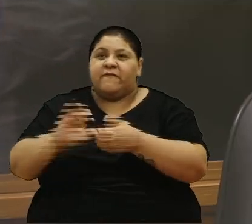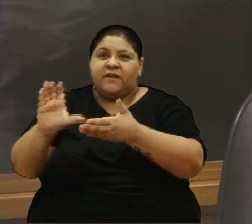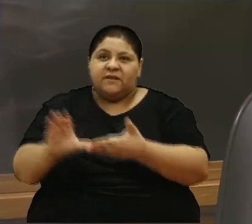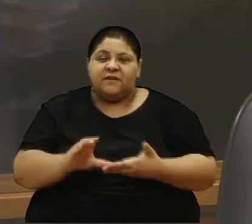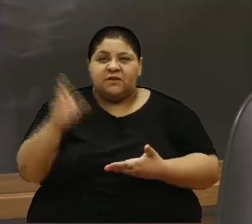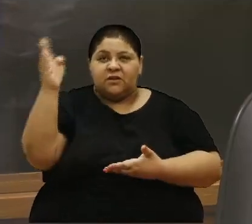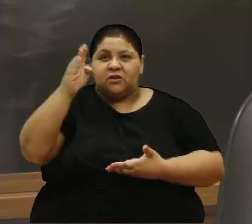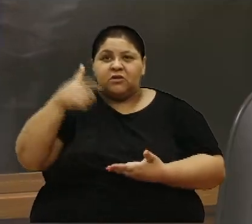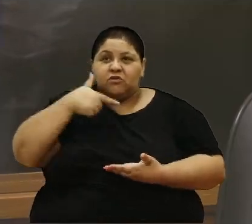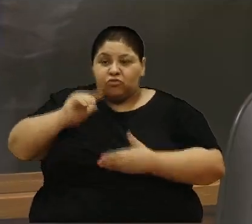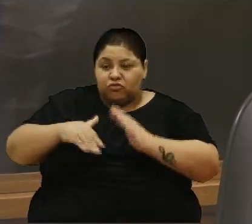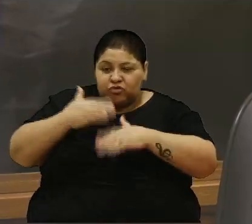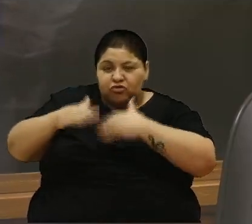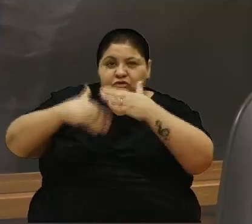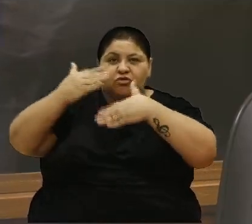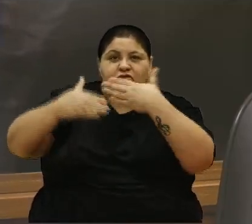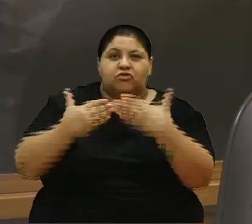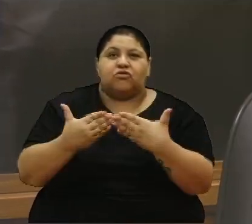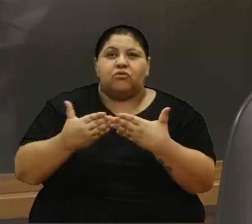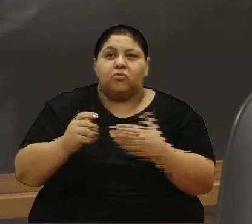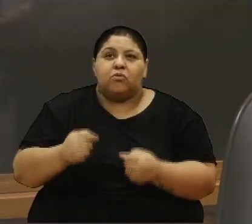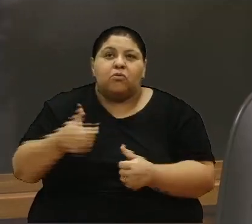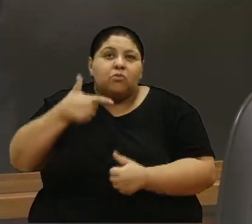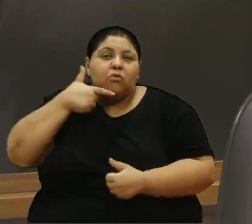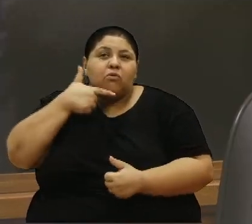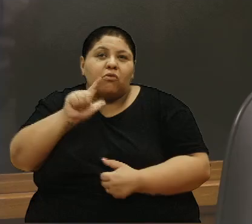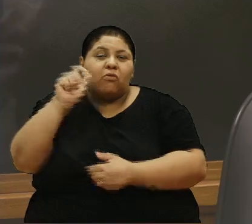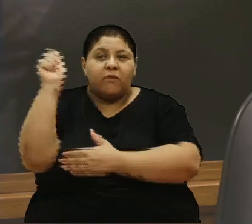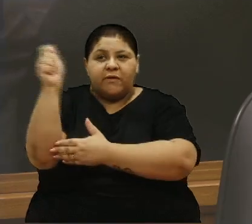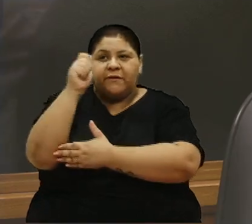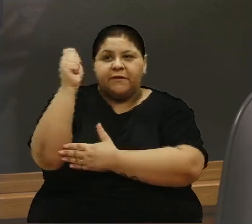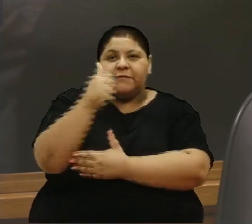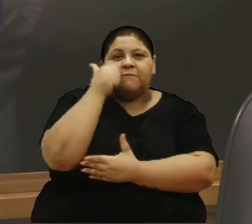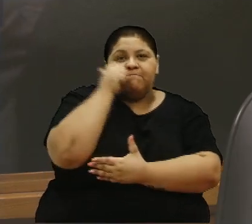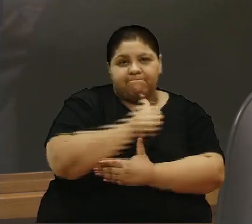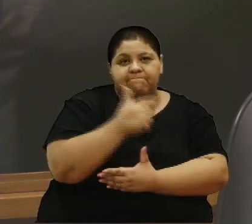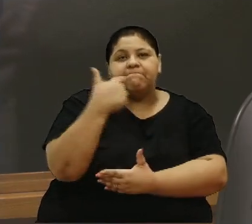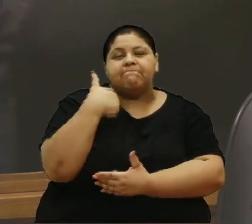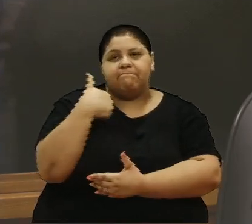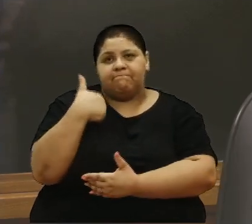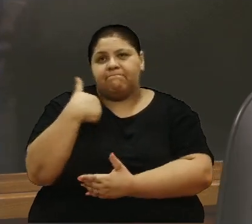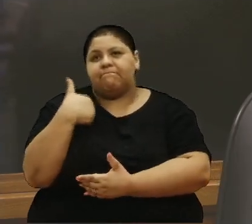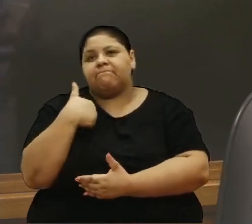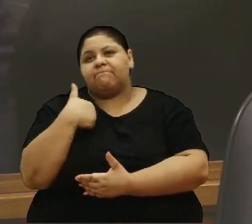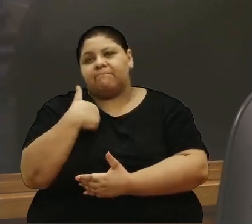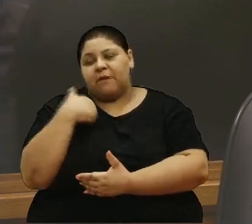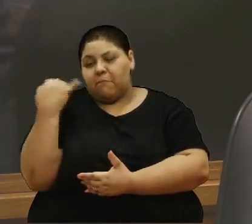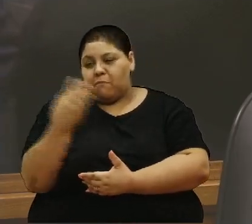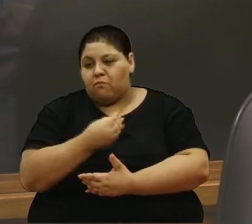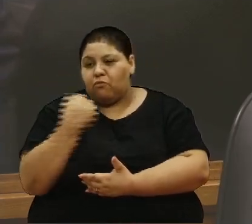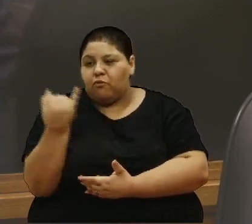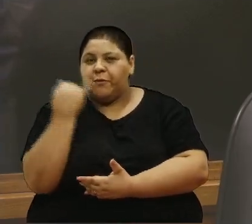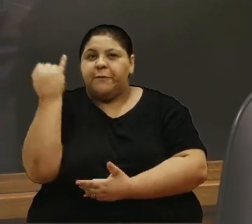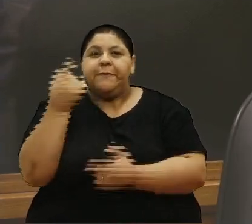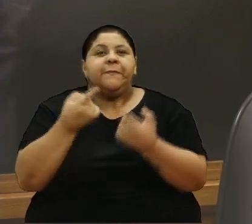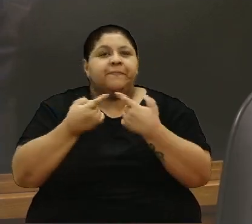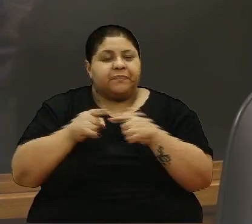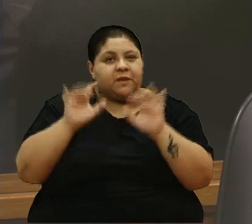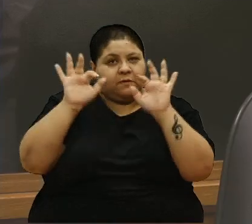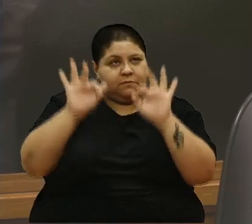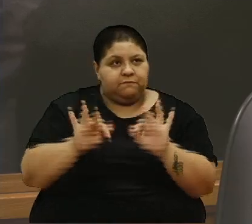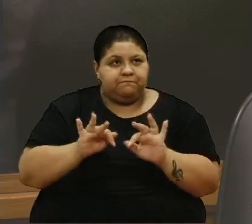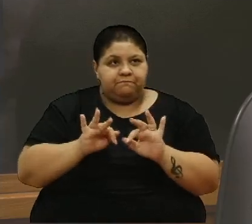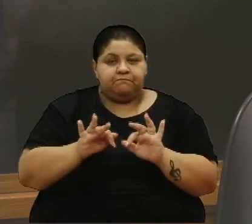conseguiu avançar no último período, quase foi campeão gaúcho do futebol feminino. Então isso, para mim, é de suma importância. Mas, por fim, eu